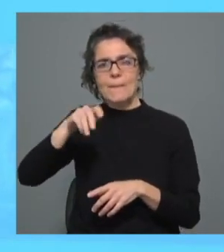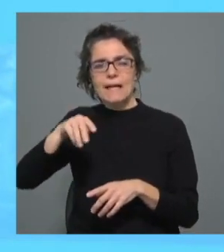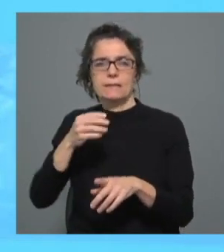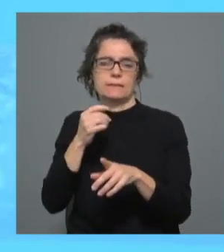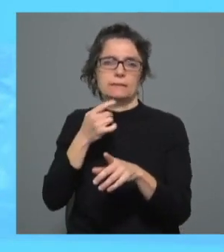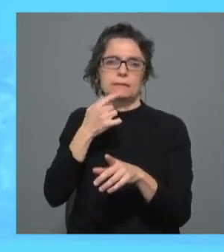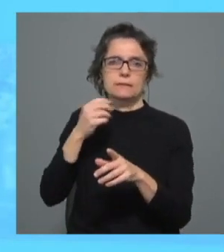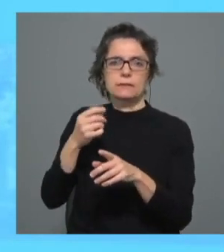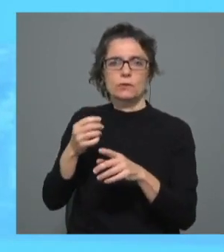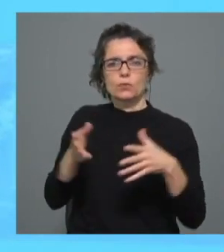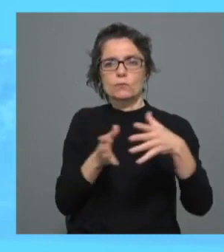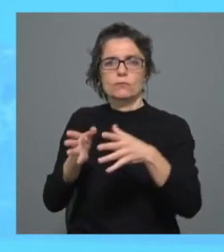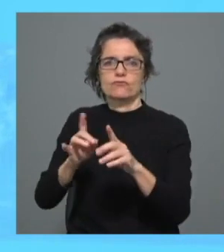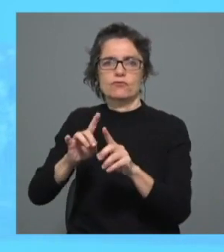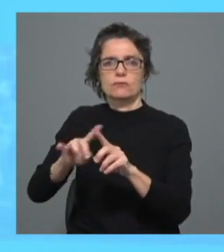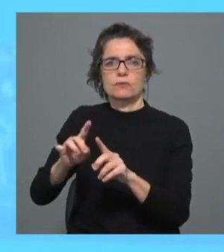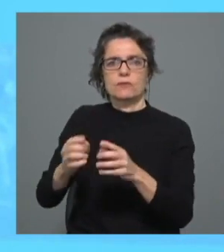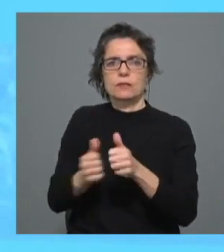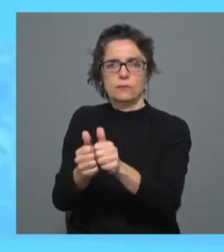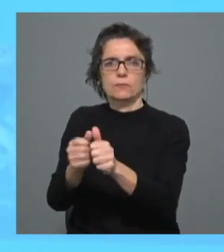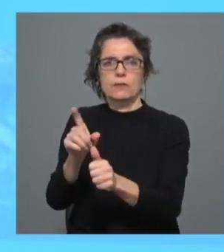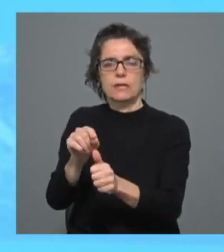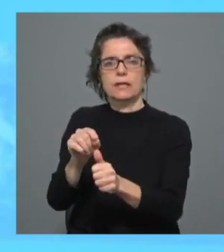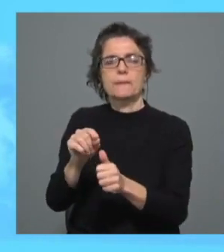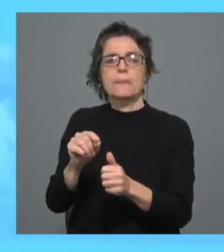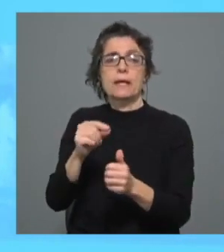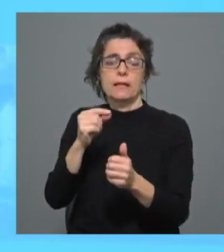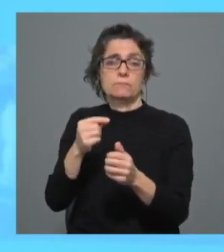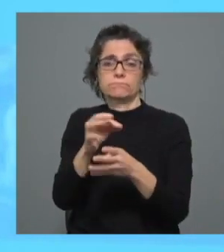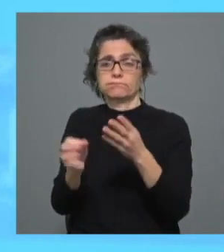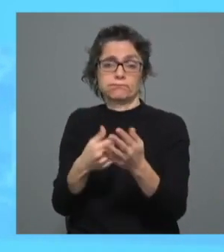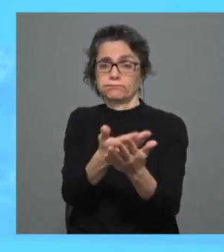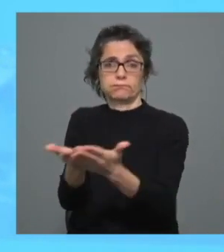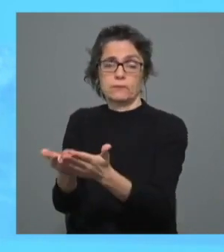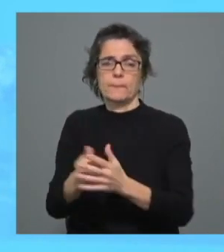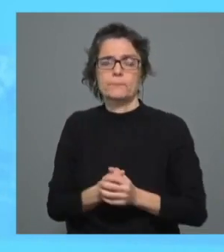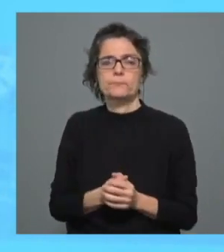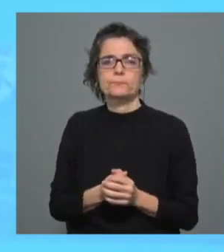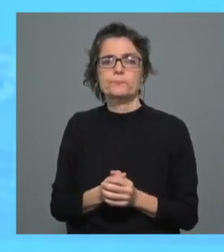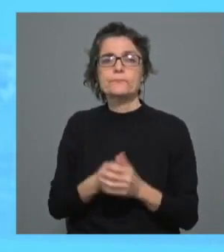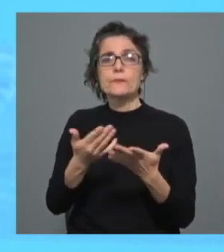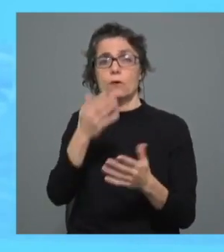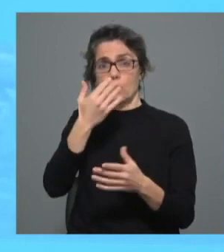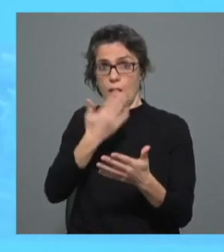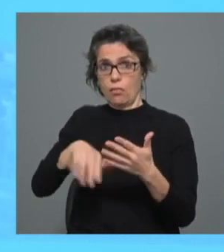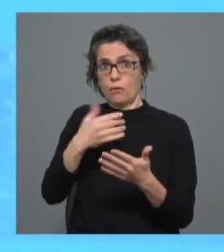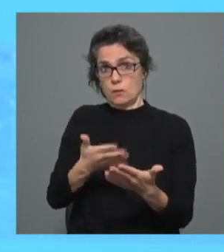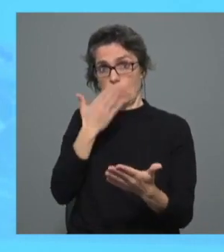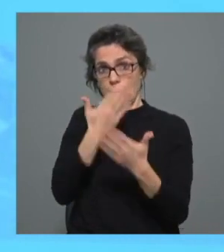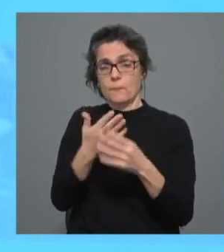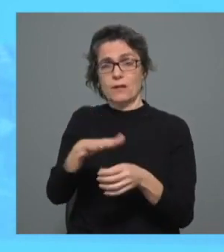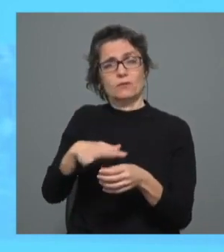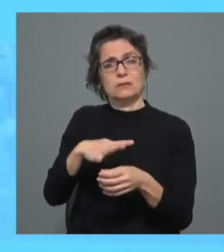depois isso foi tendo sinais e traduções. Mas é evidente que esta situação que se vive pôs isso à prova. Não